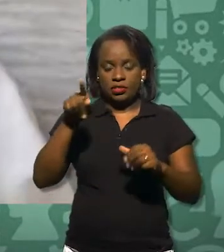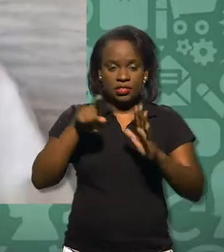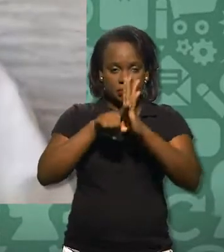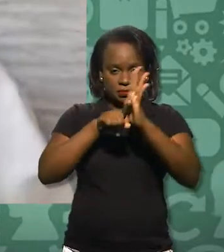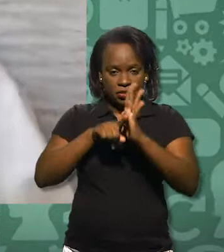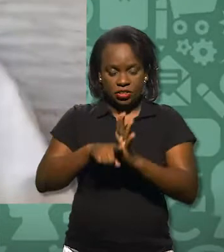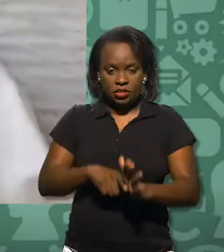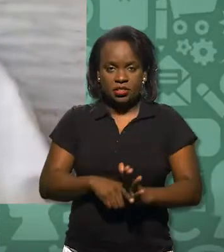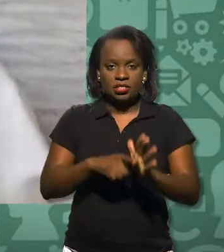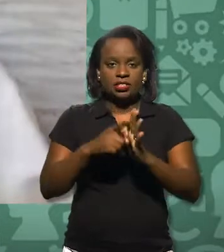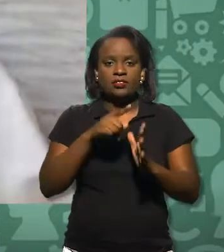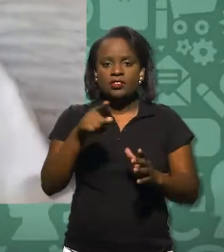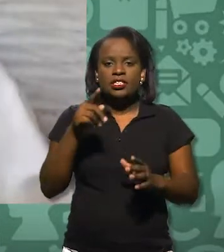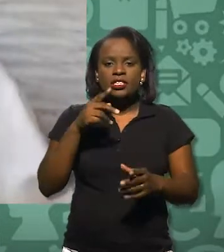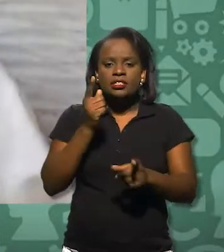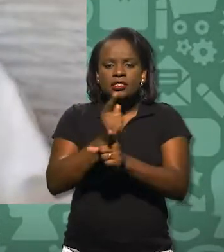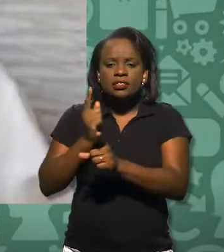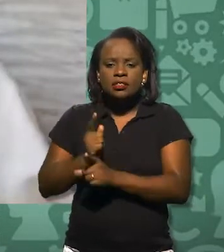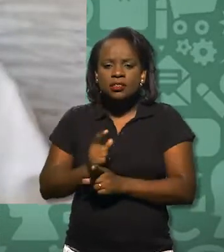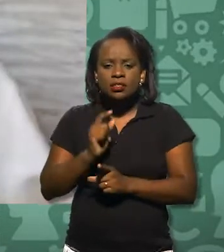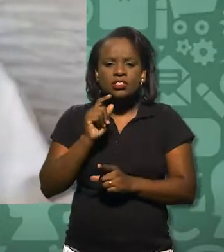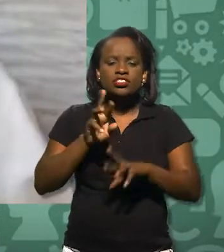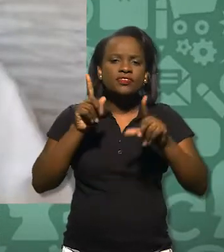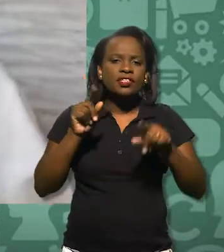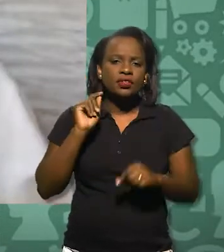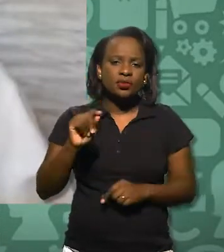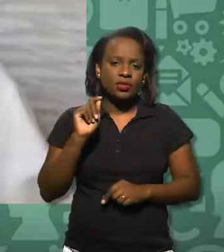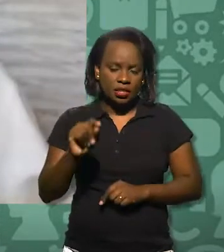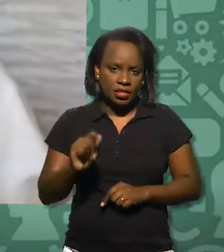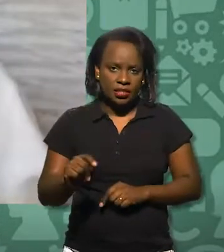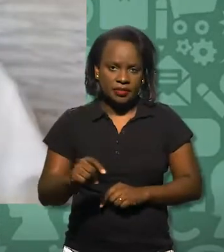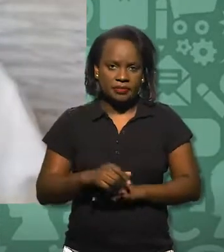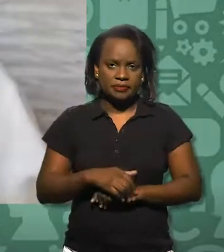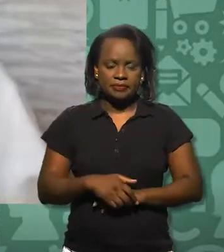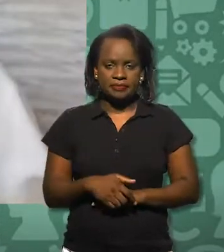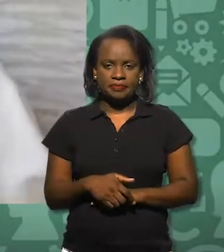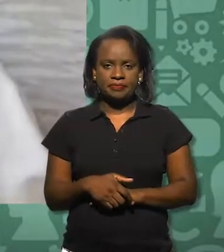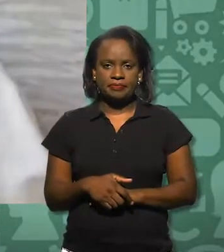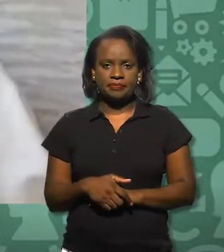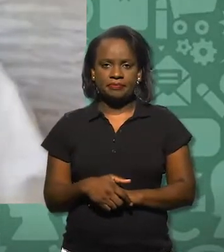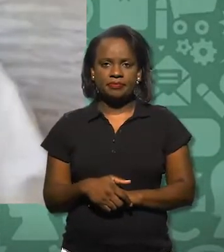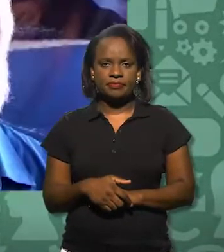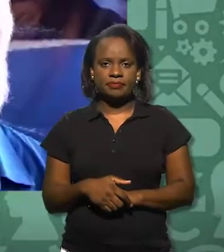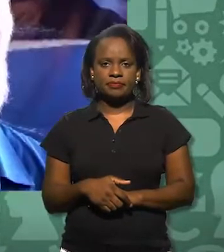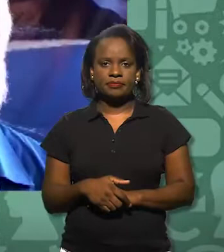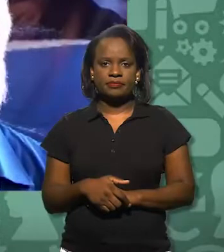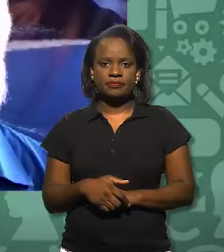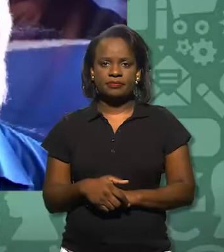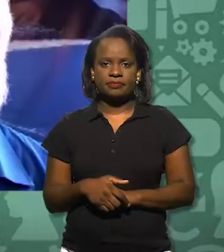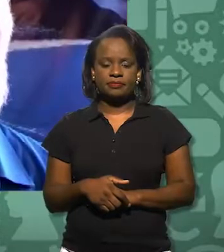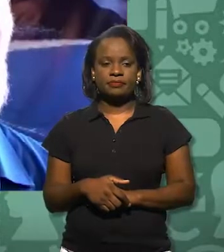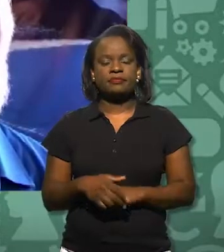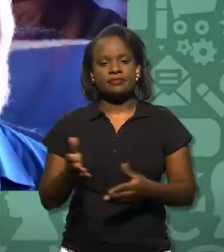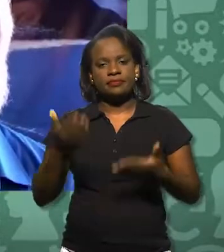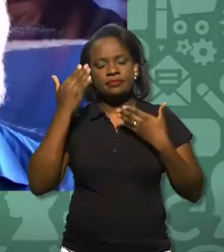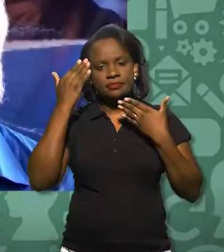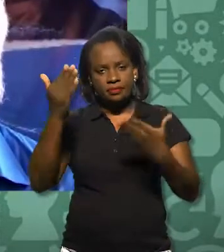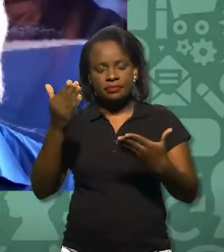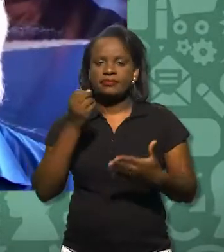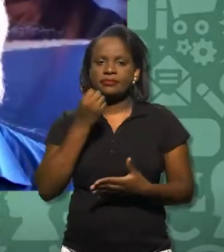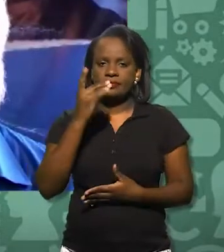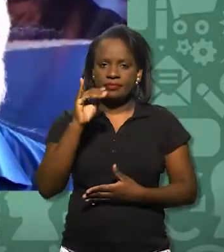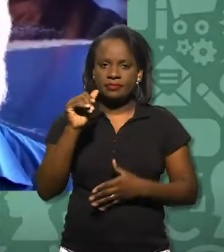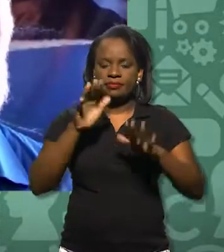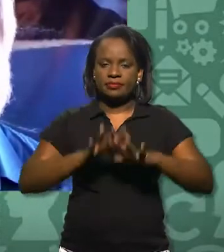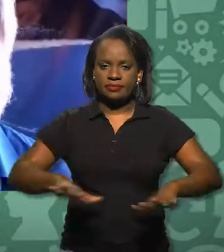estão realizando, o que vocês observaram, notaram de diferente durante esse período? Tá, obrigada,